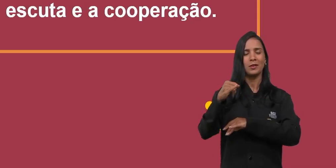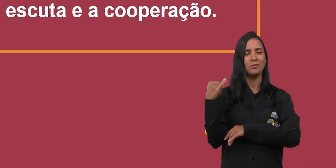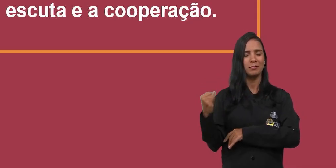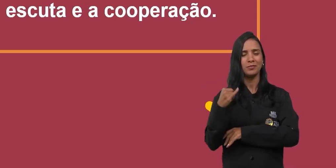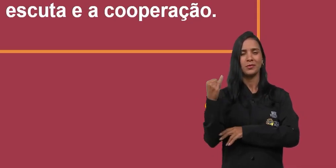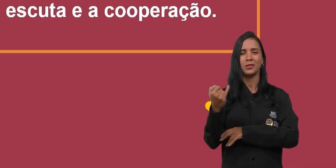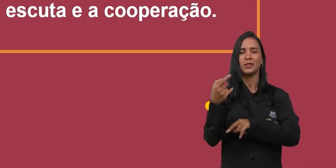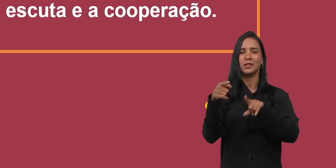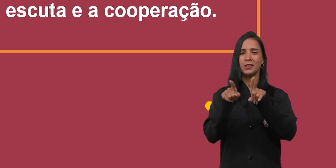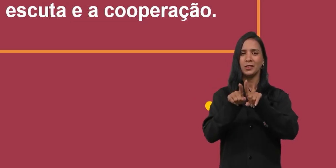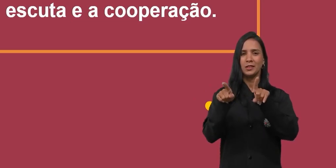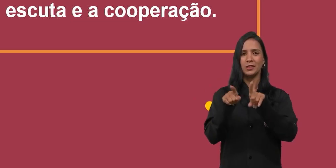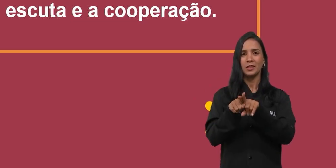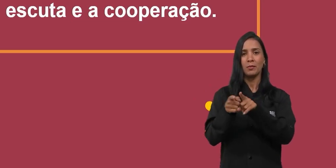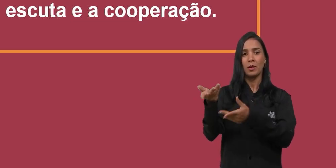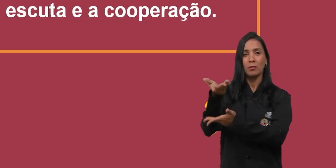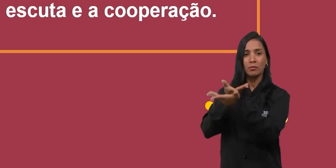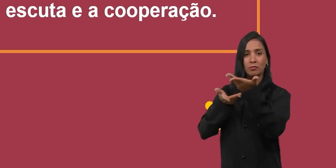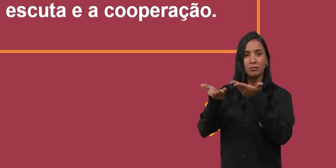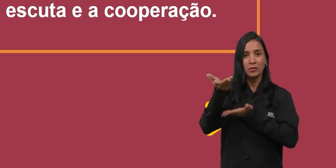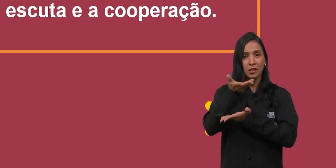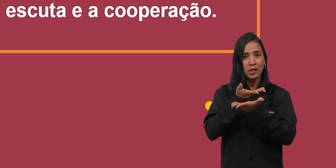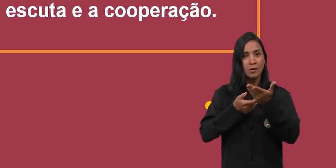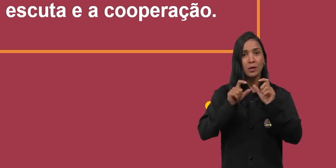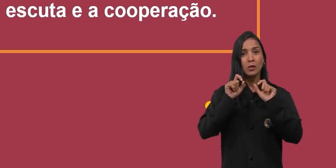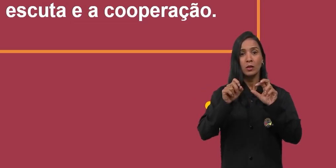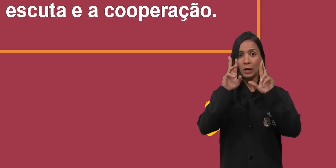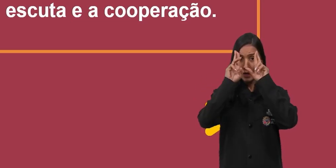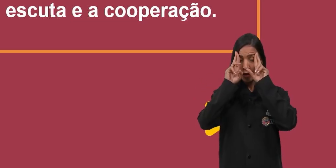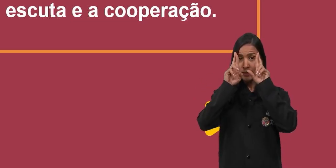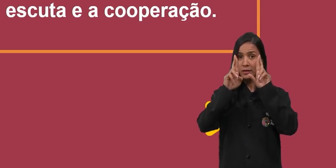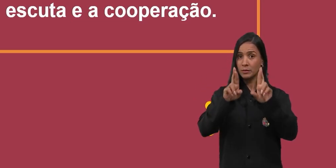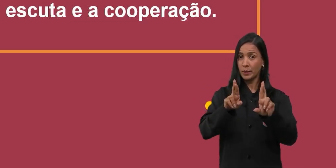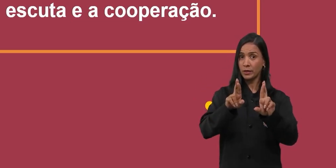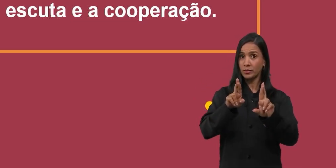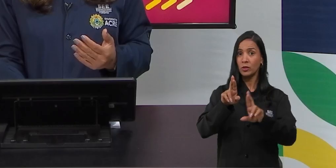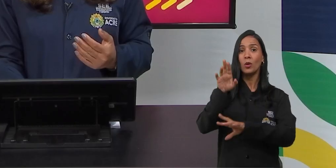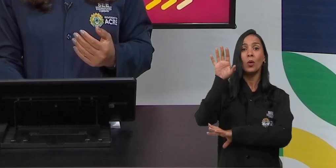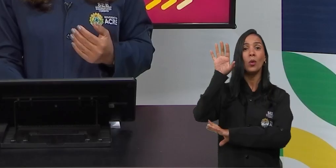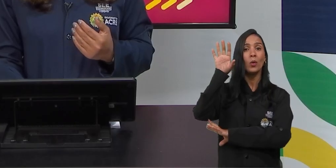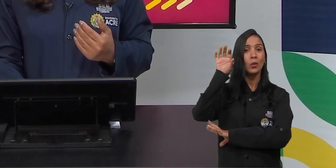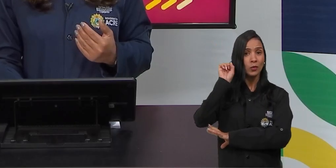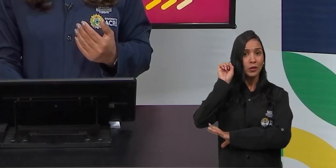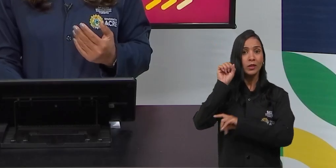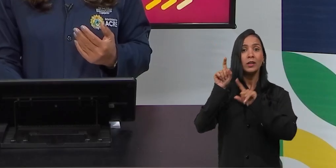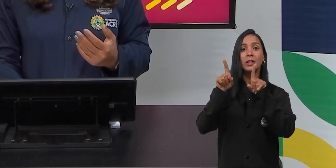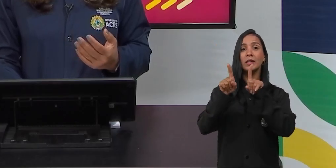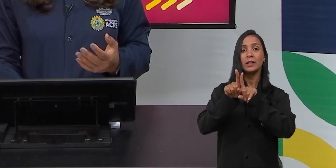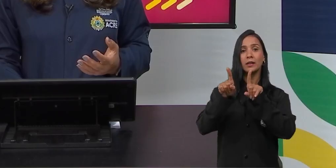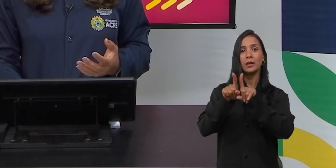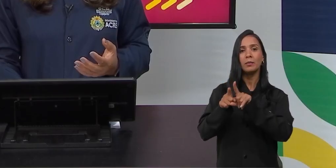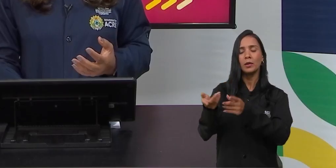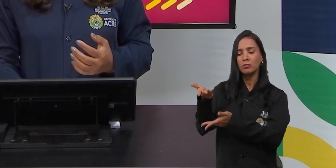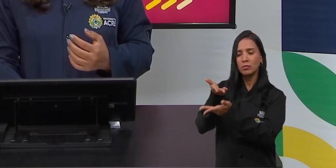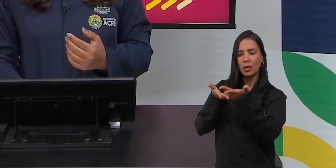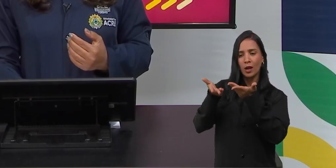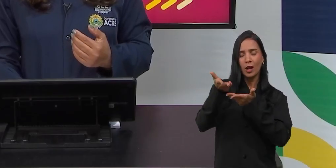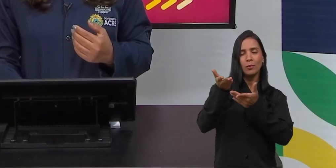a escuta e a cooperação. Quando a gente fala de coral, a gente está falando do coletivo e é preciso a gente